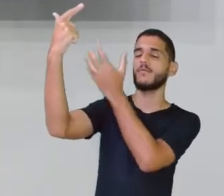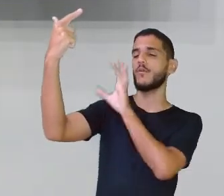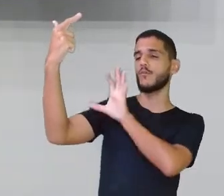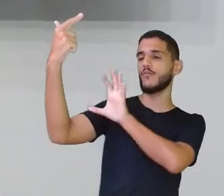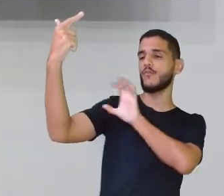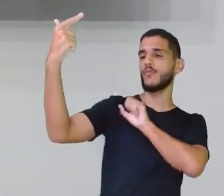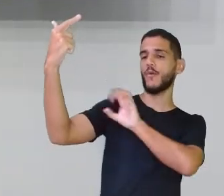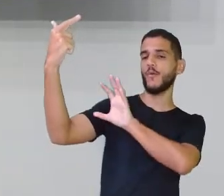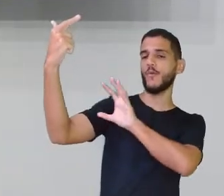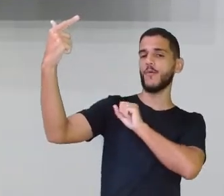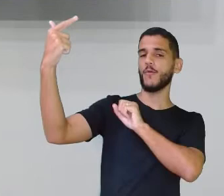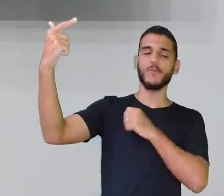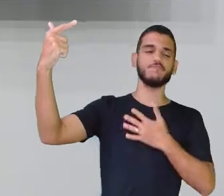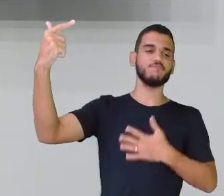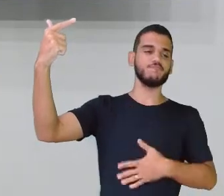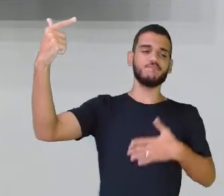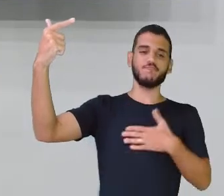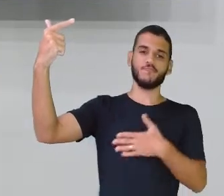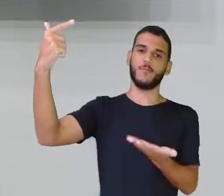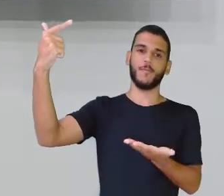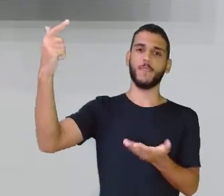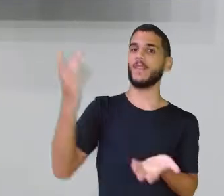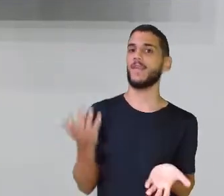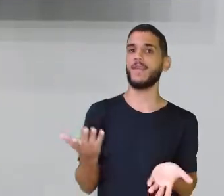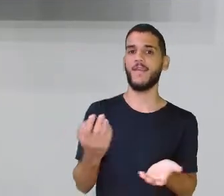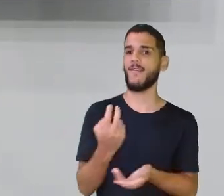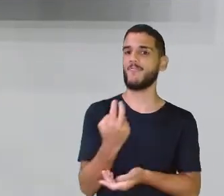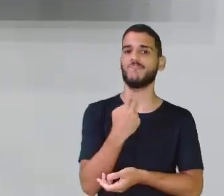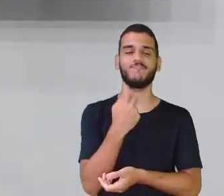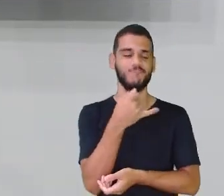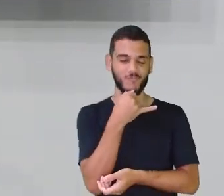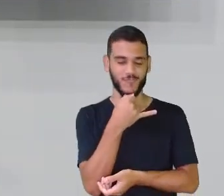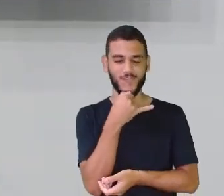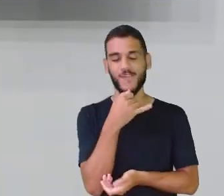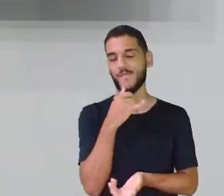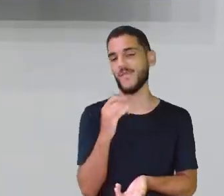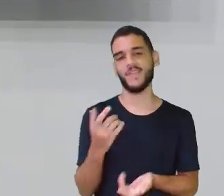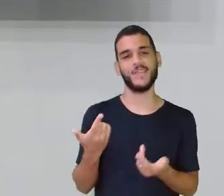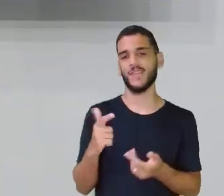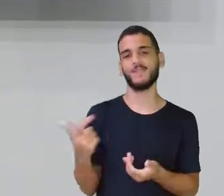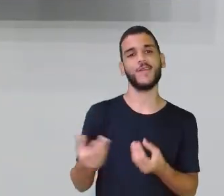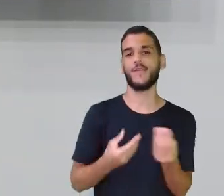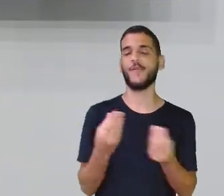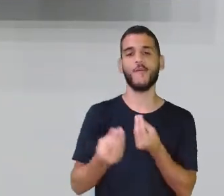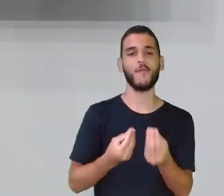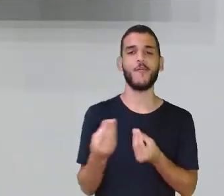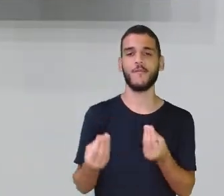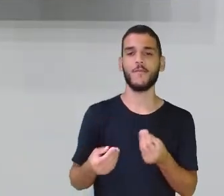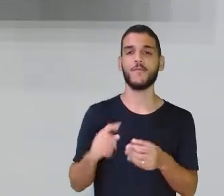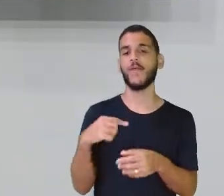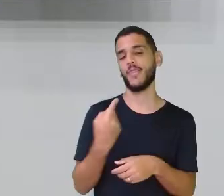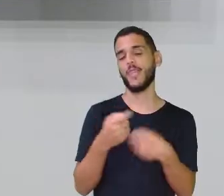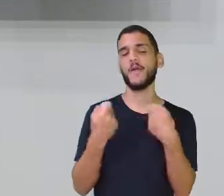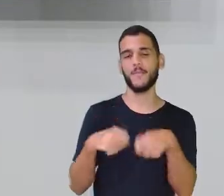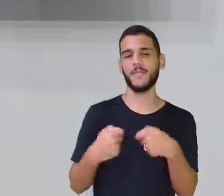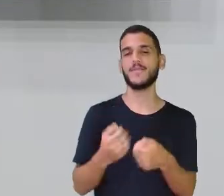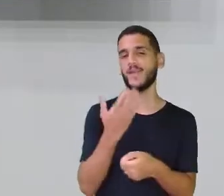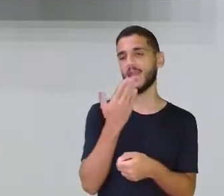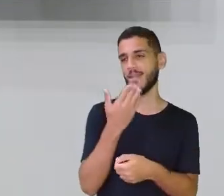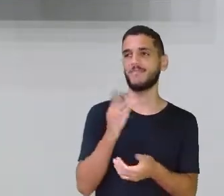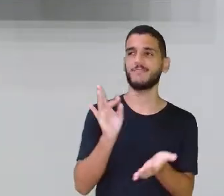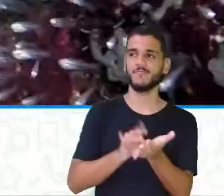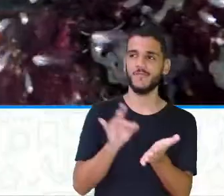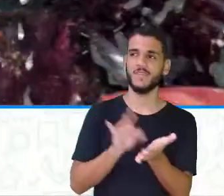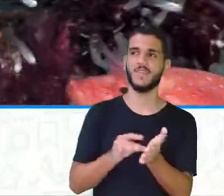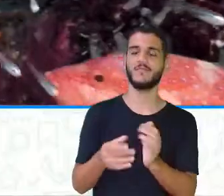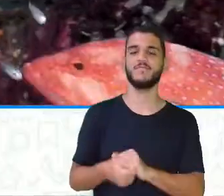Pronto, seria maravilhoso, mas infelizmente não é o que acontece com nós seres humanos. Nós precisamos desse alimento. Então, é